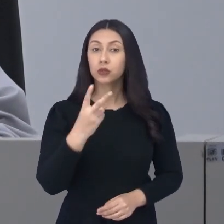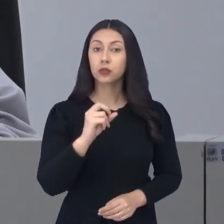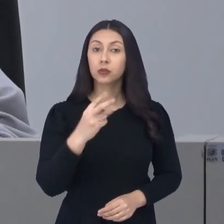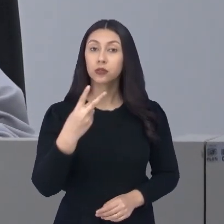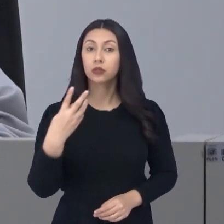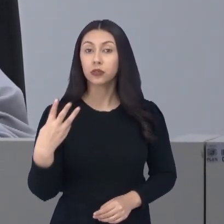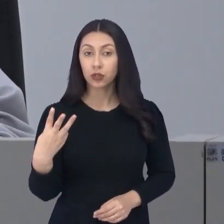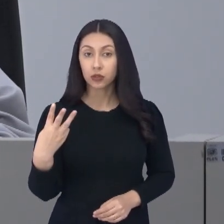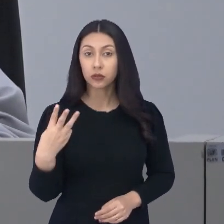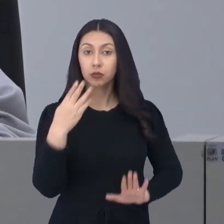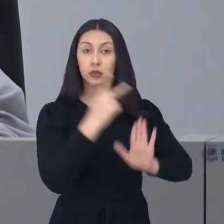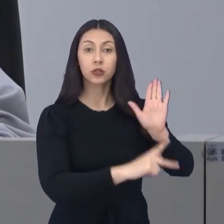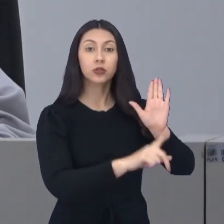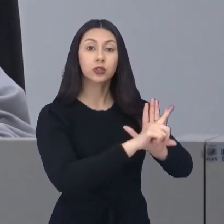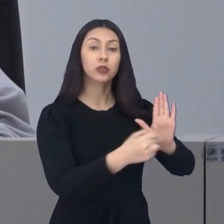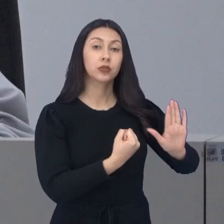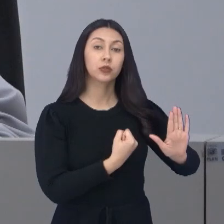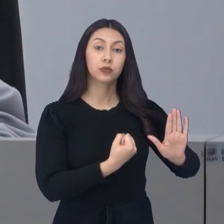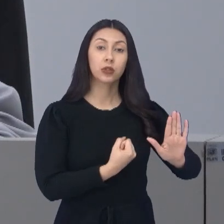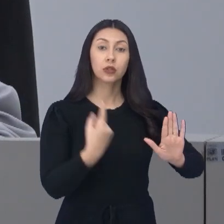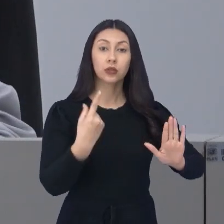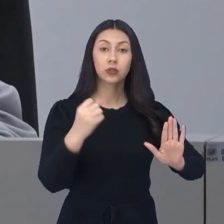5322/2023. Projeto de lei número